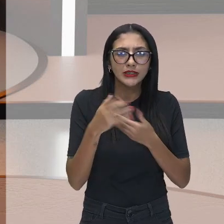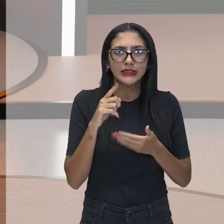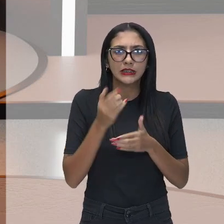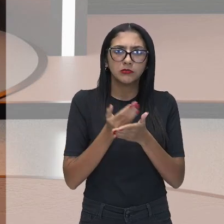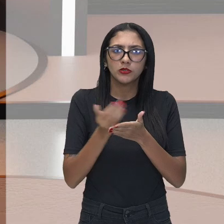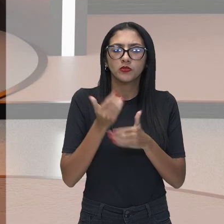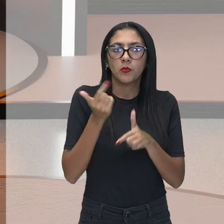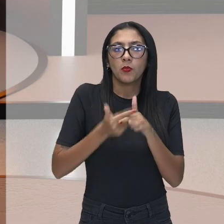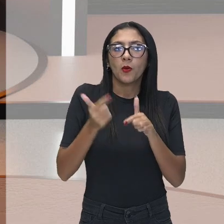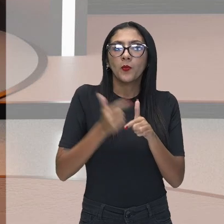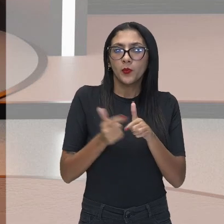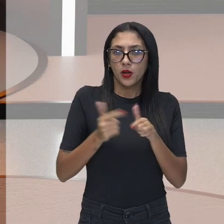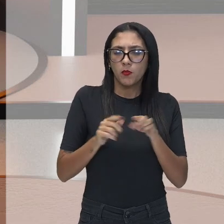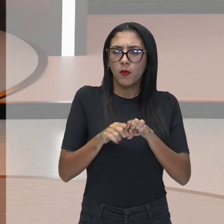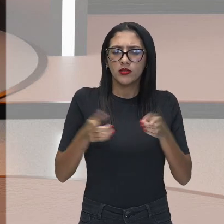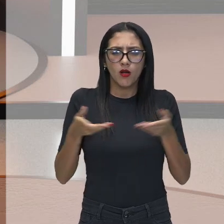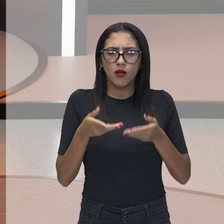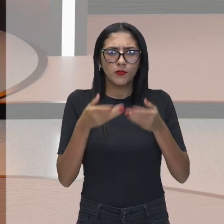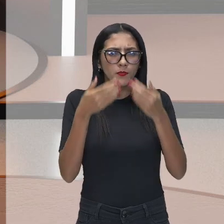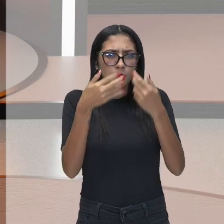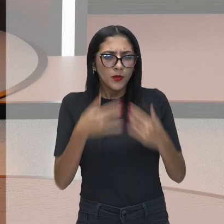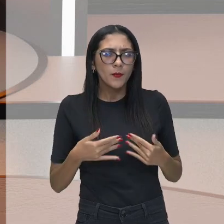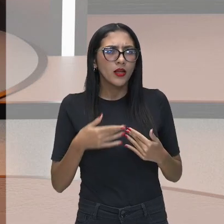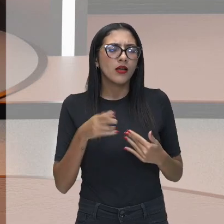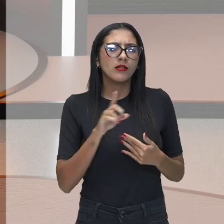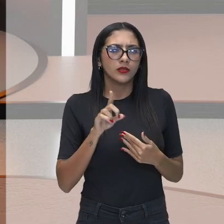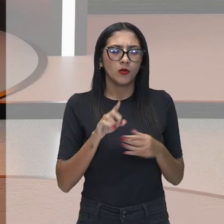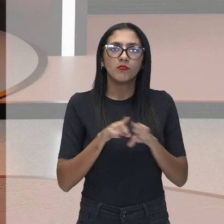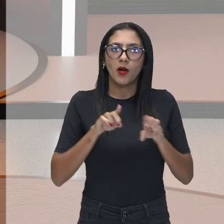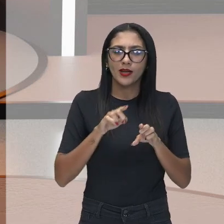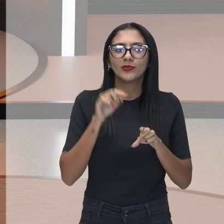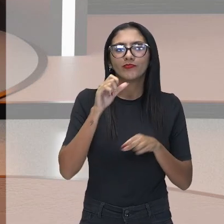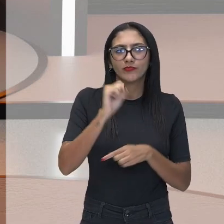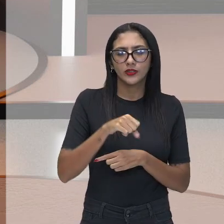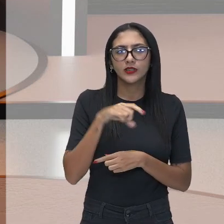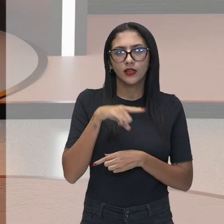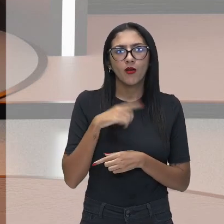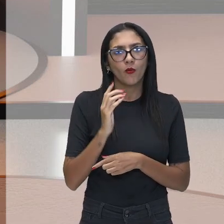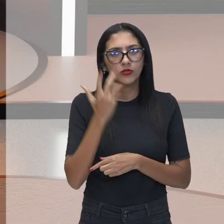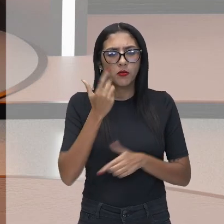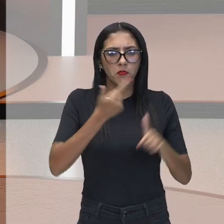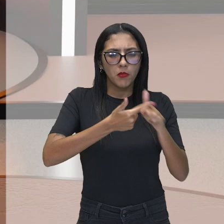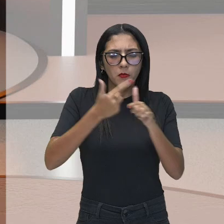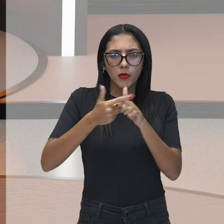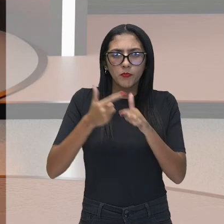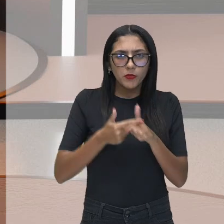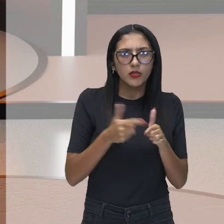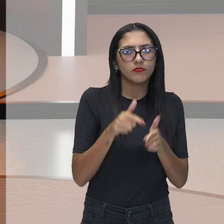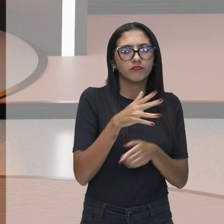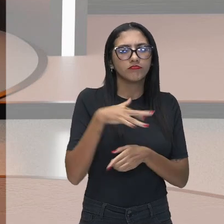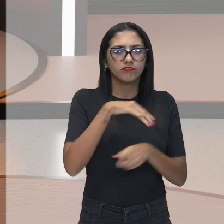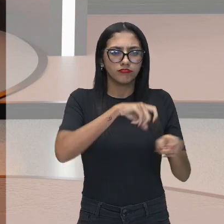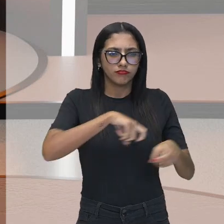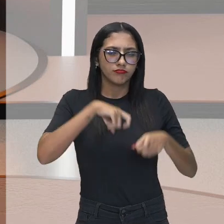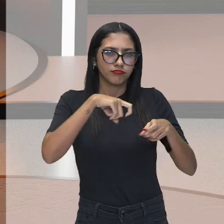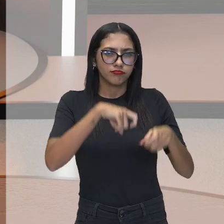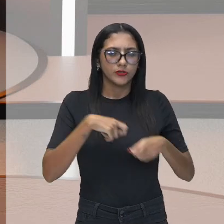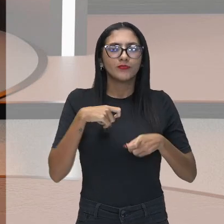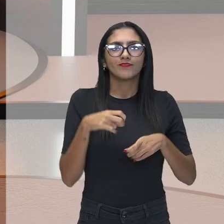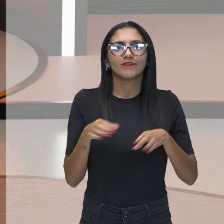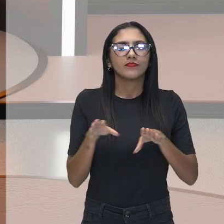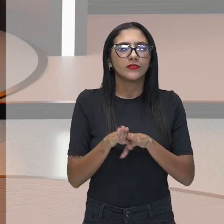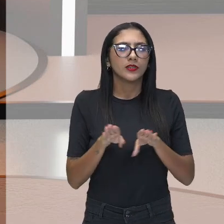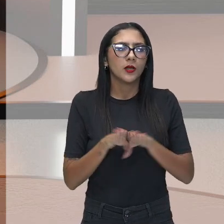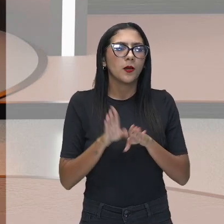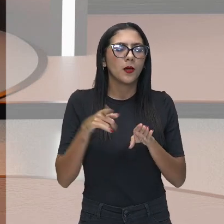comentar agora, tá? Mas houveram grandes problemas entre esses cafeicultores e, claro, essa mão de obra europeia, que não